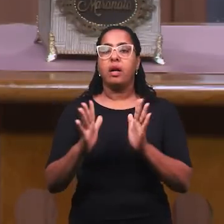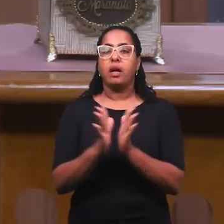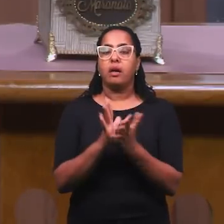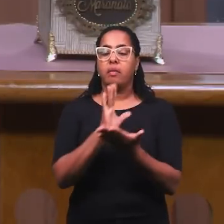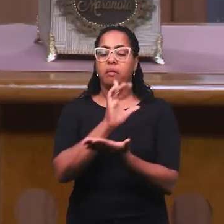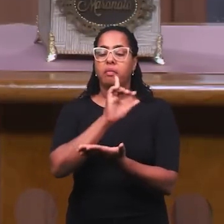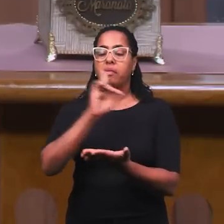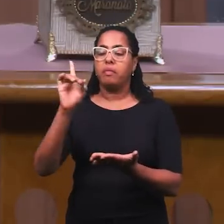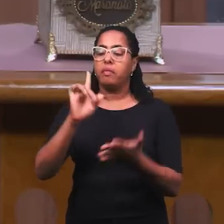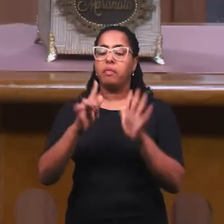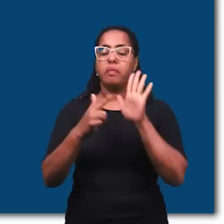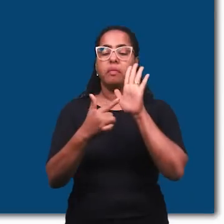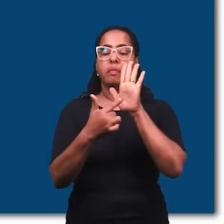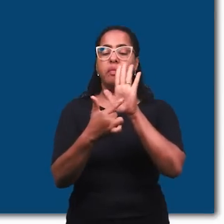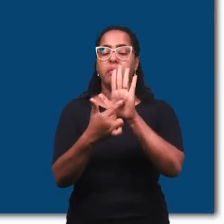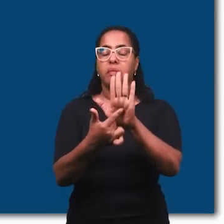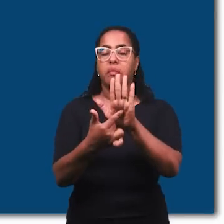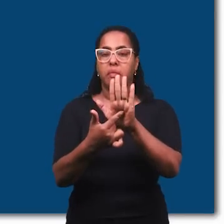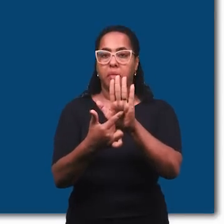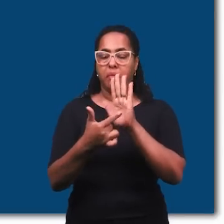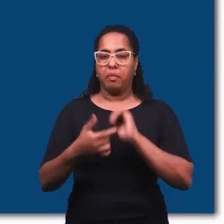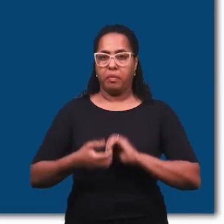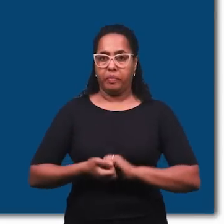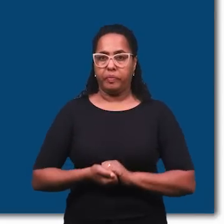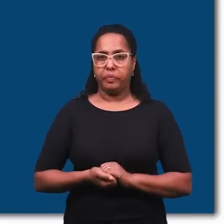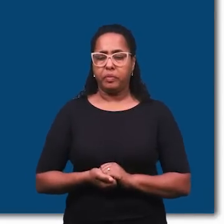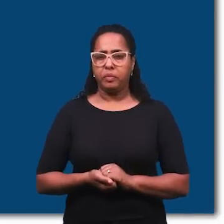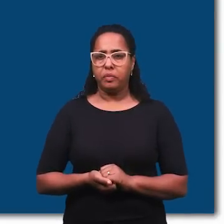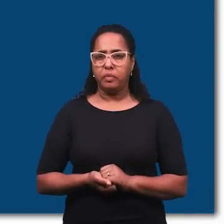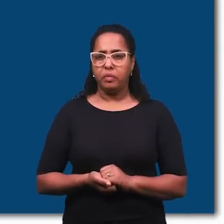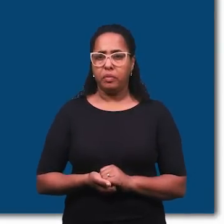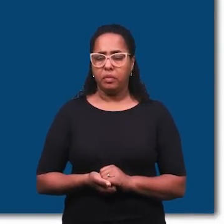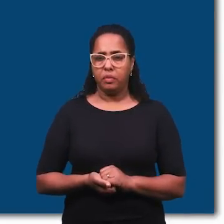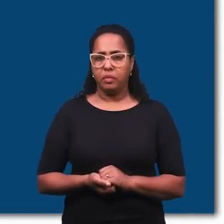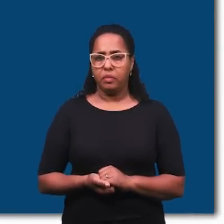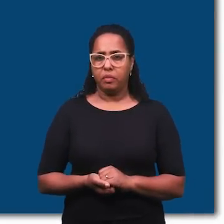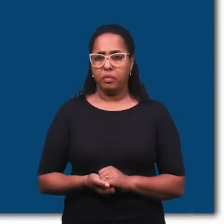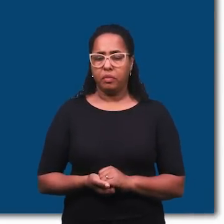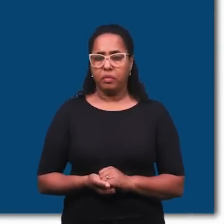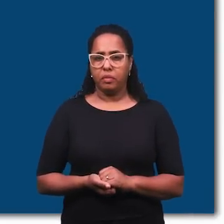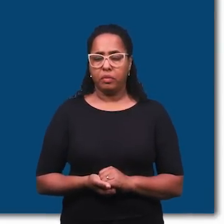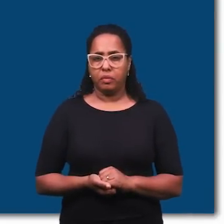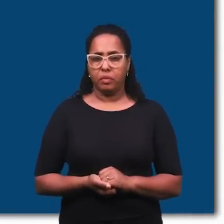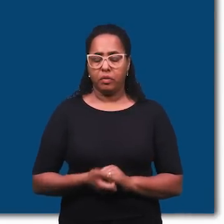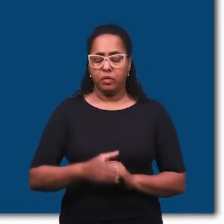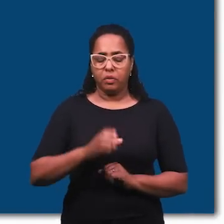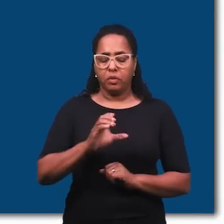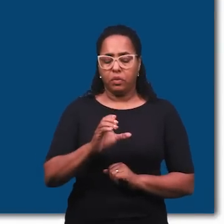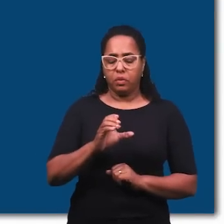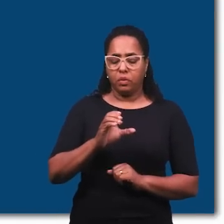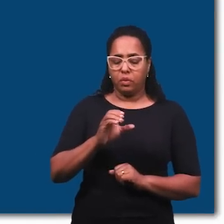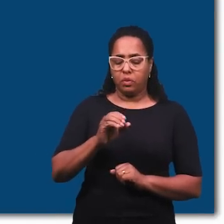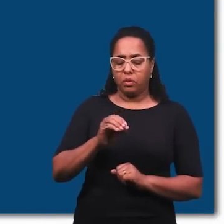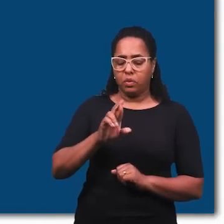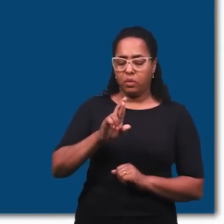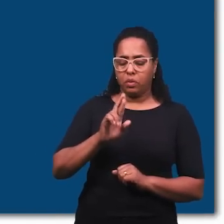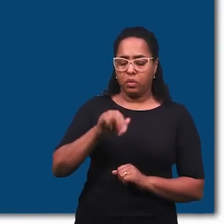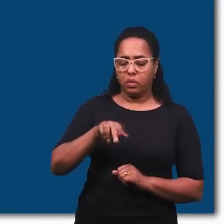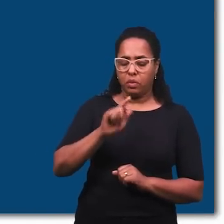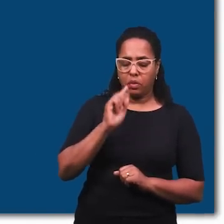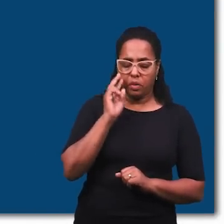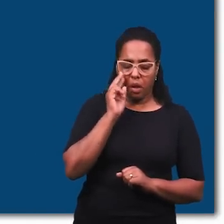20, nos diz assim a palavra do Senhor. E virando-se Ornã,